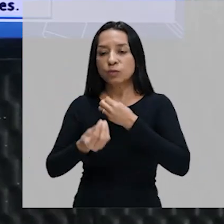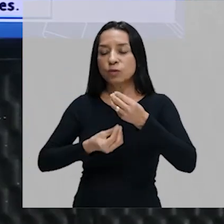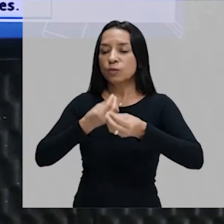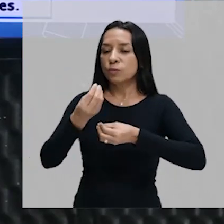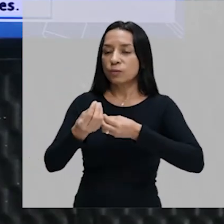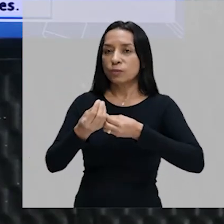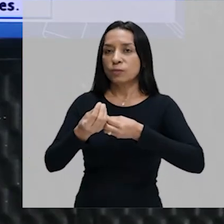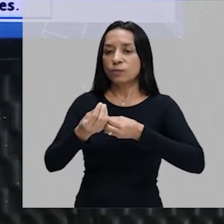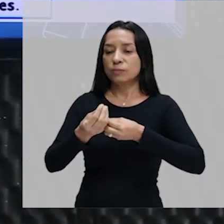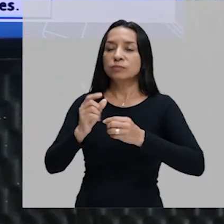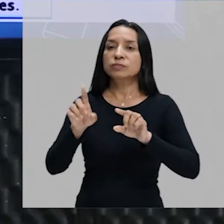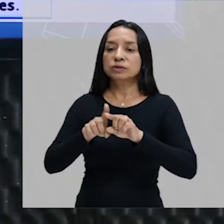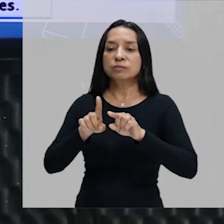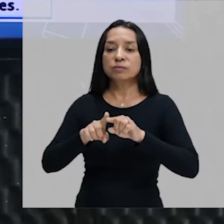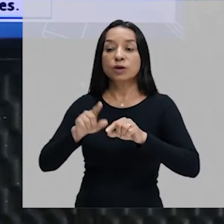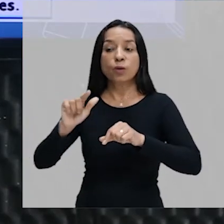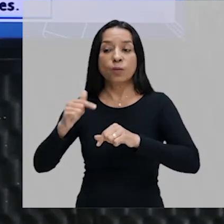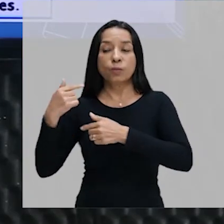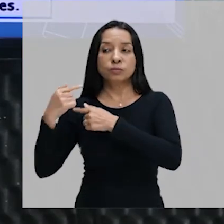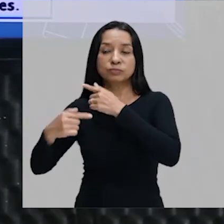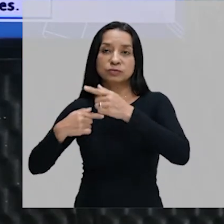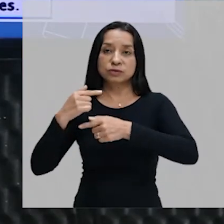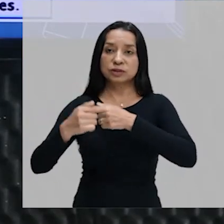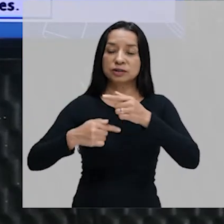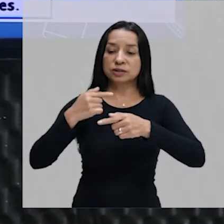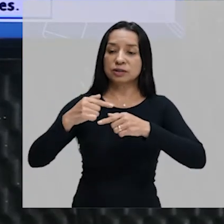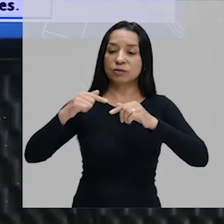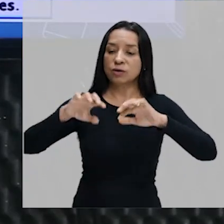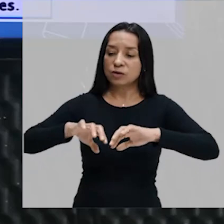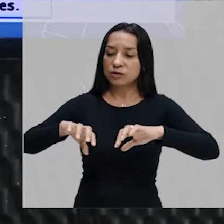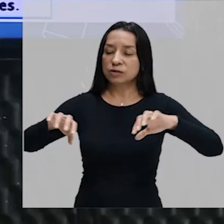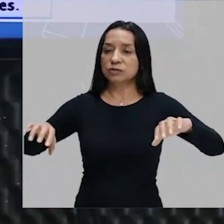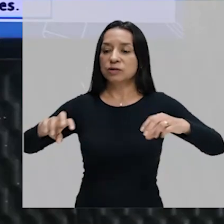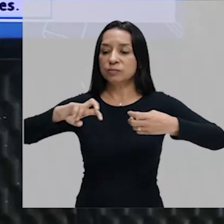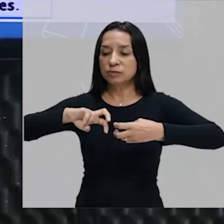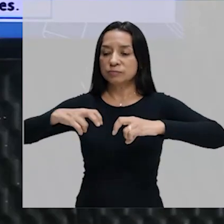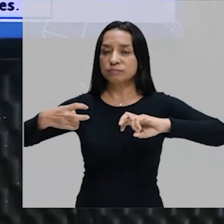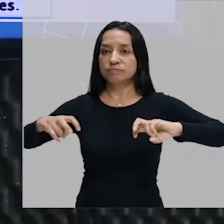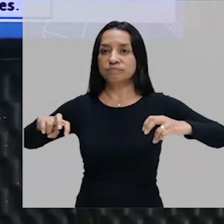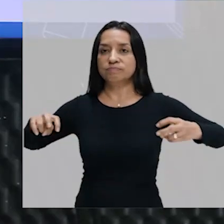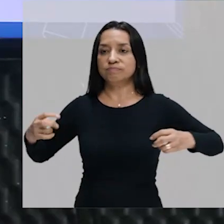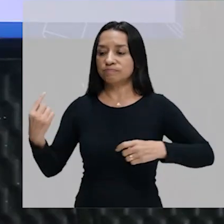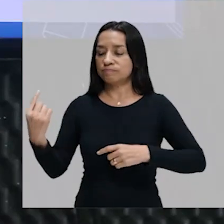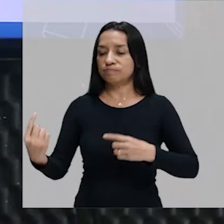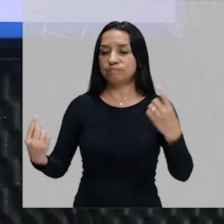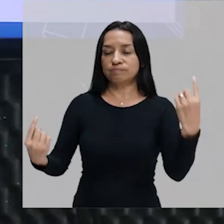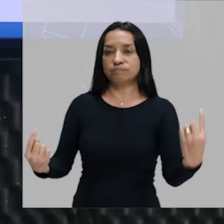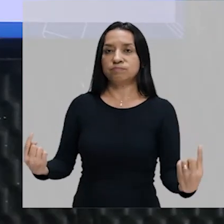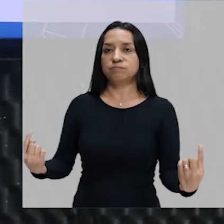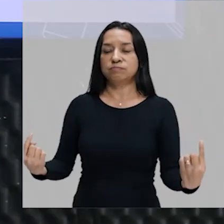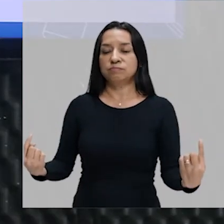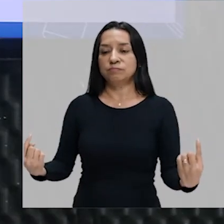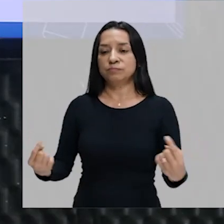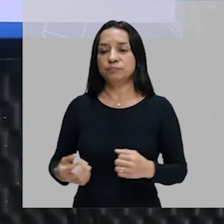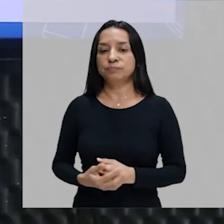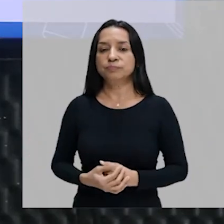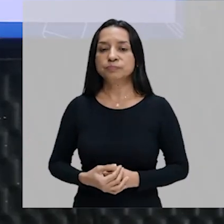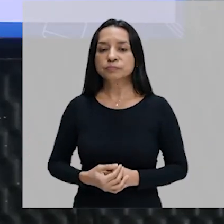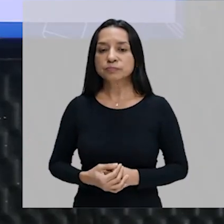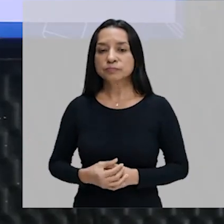isolamento reprodutivo. O isolamento reprodutivo é a fase final do processo de especiação. Então,